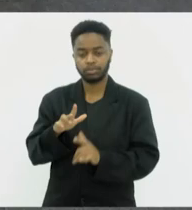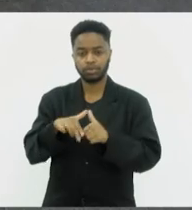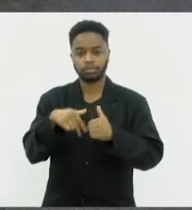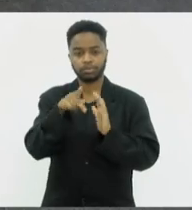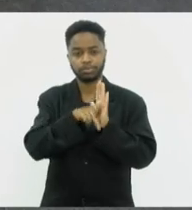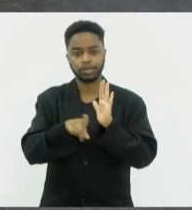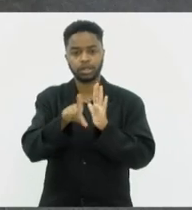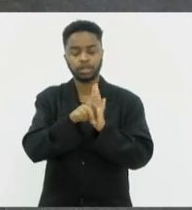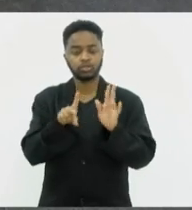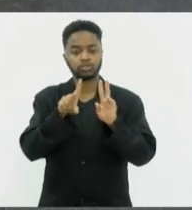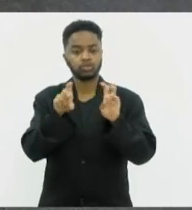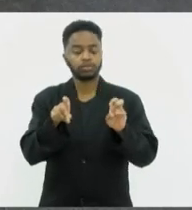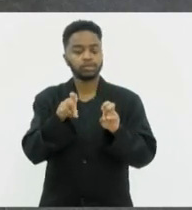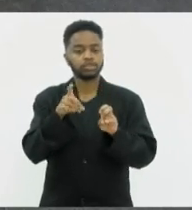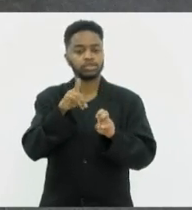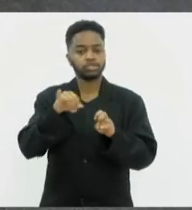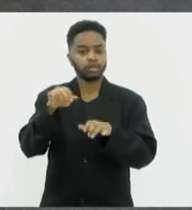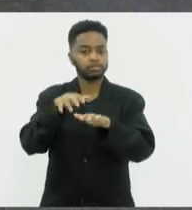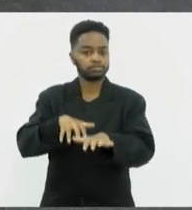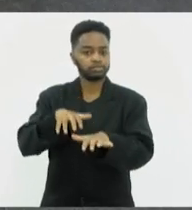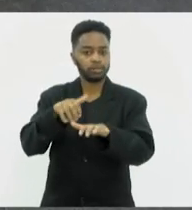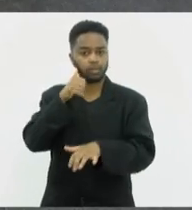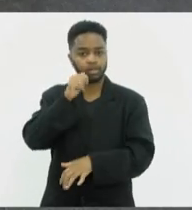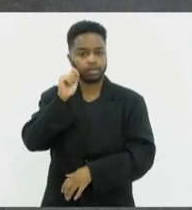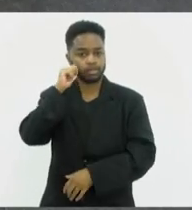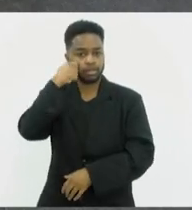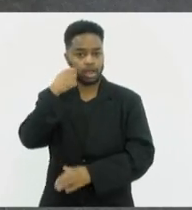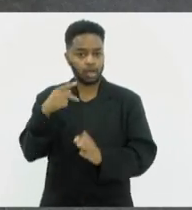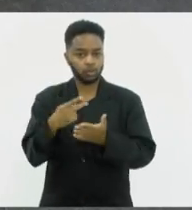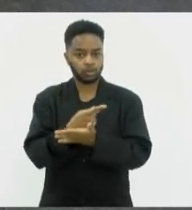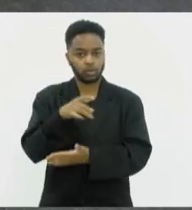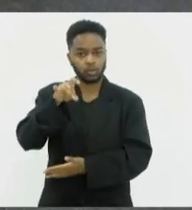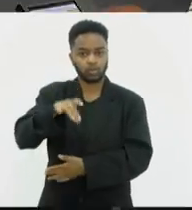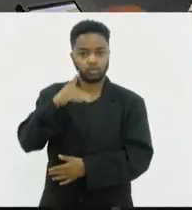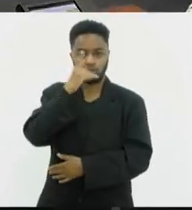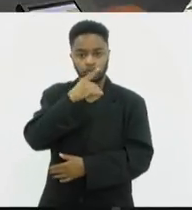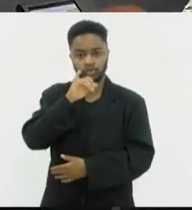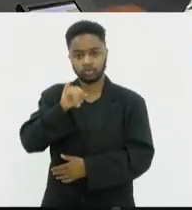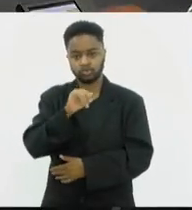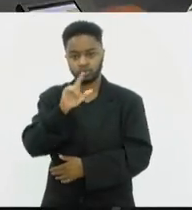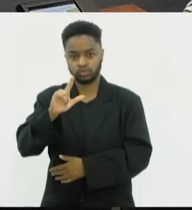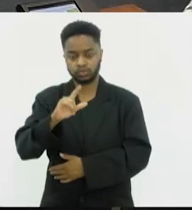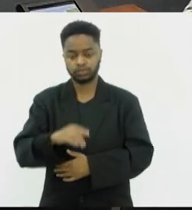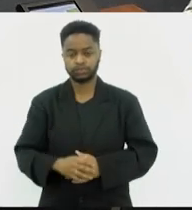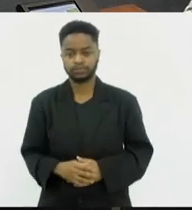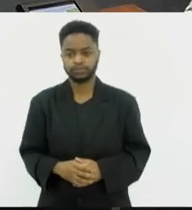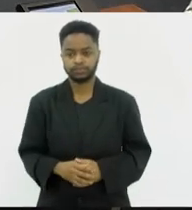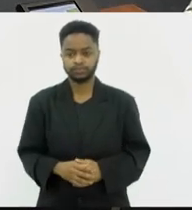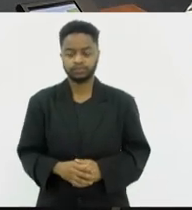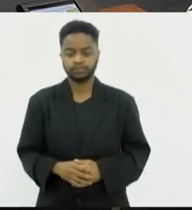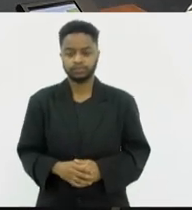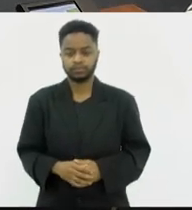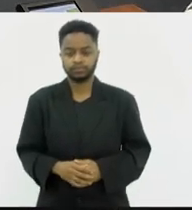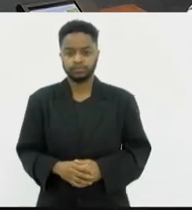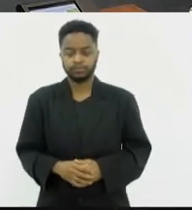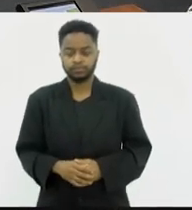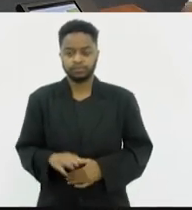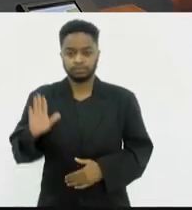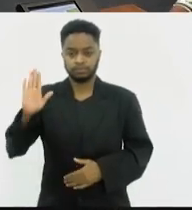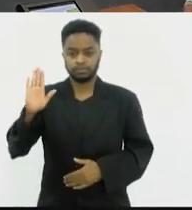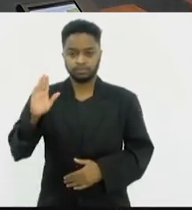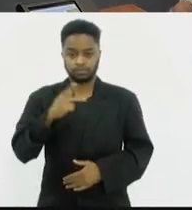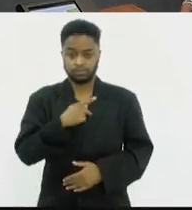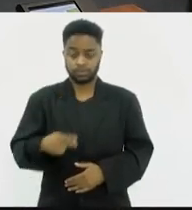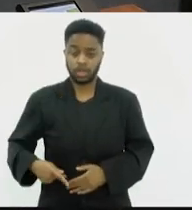de Dia da Marcha das Mulheres Negras a ser realizado no último domingo de julho. Presidente,